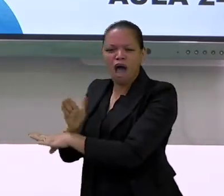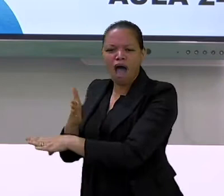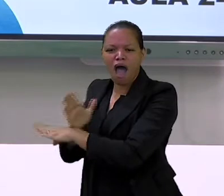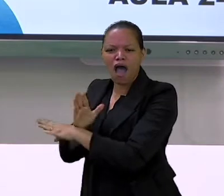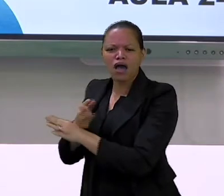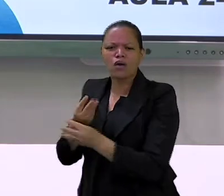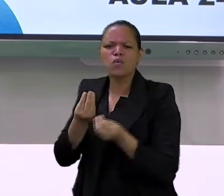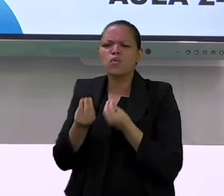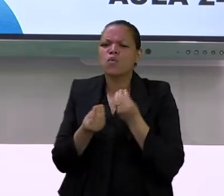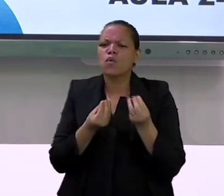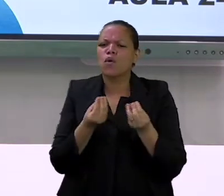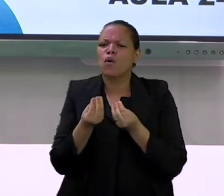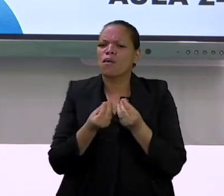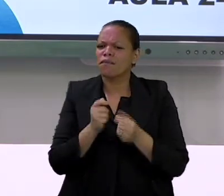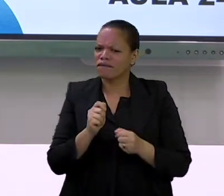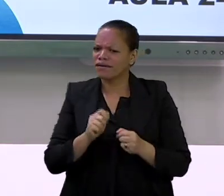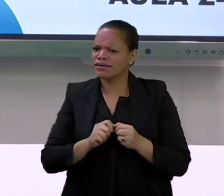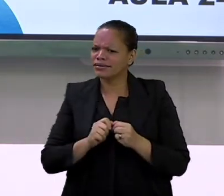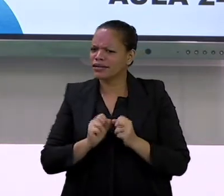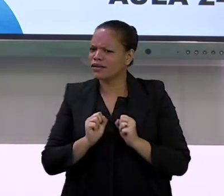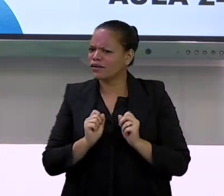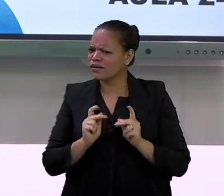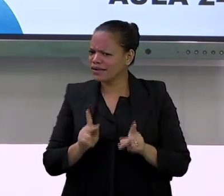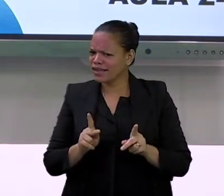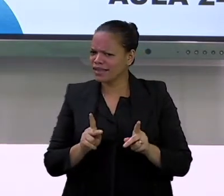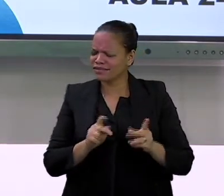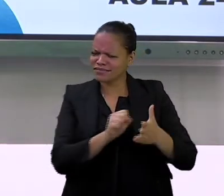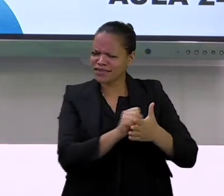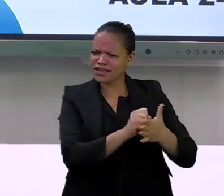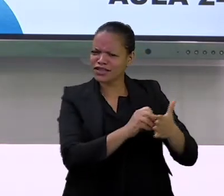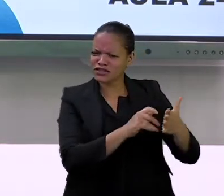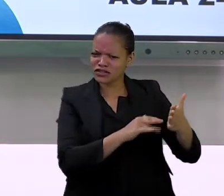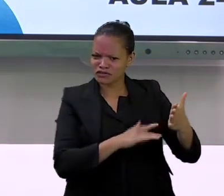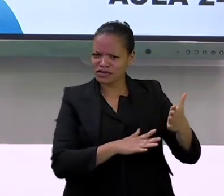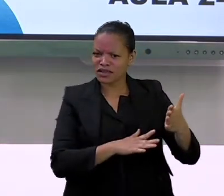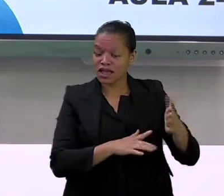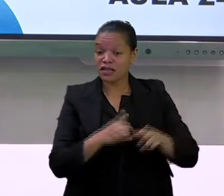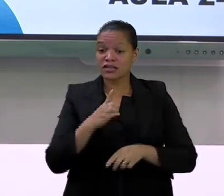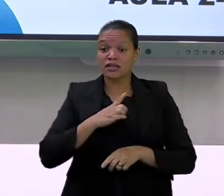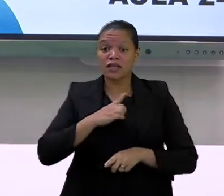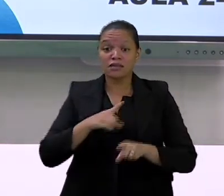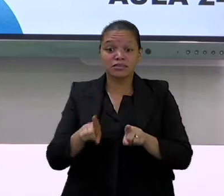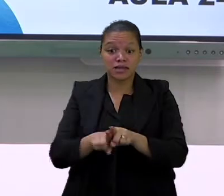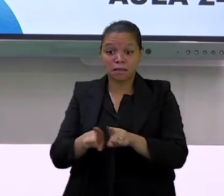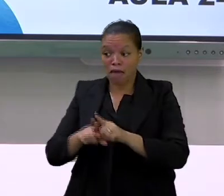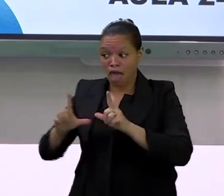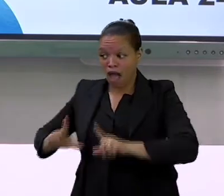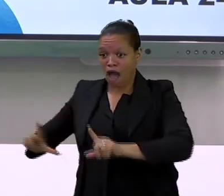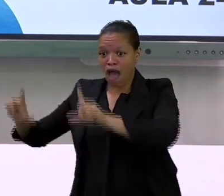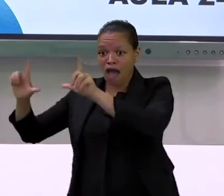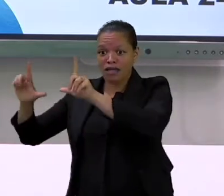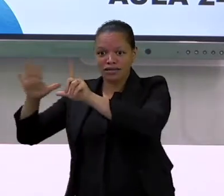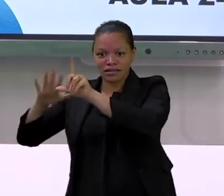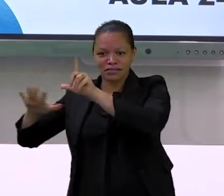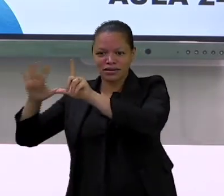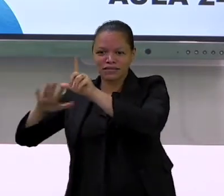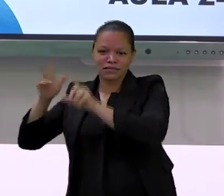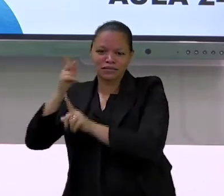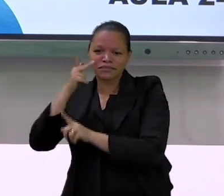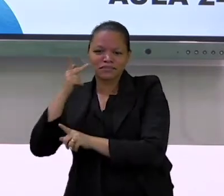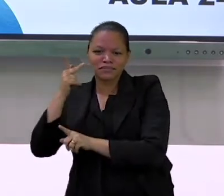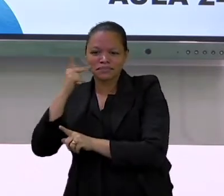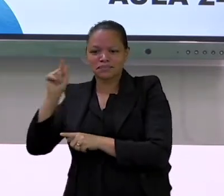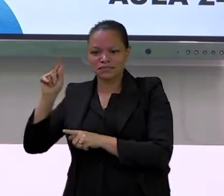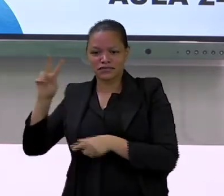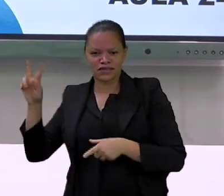fração. Vamos praticar juntos com a nossa atividade, que foi colocada para vocês lá na plataforma SMED GV. Se você